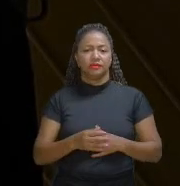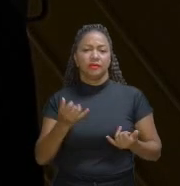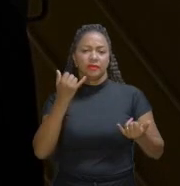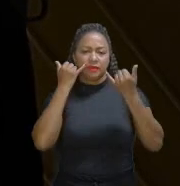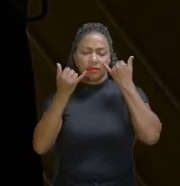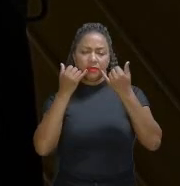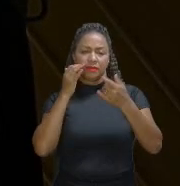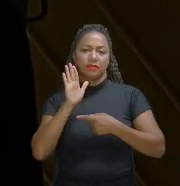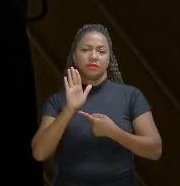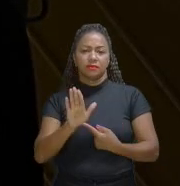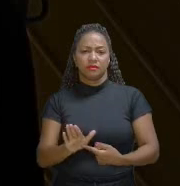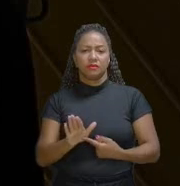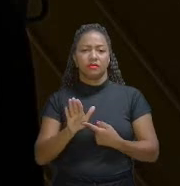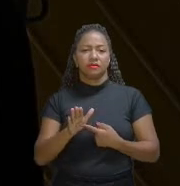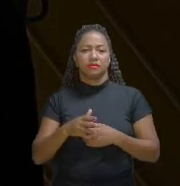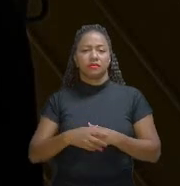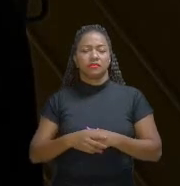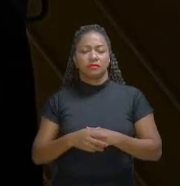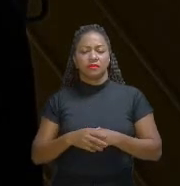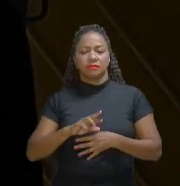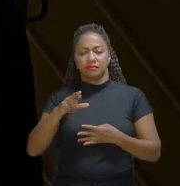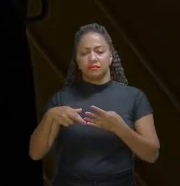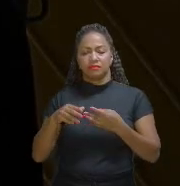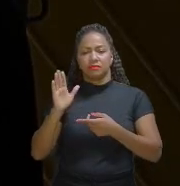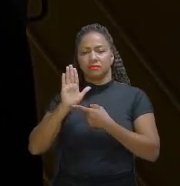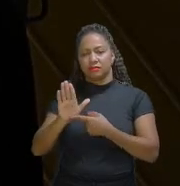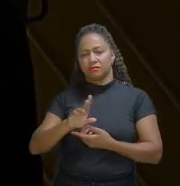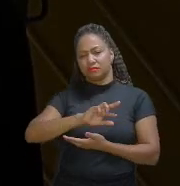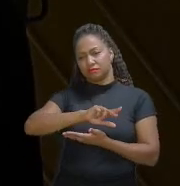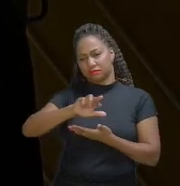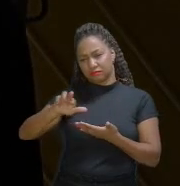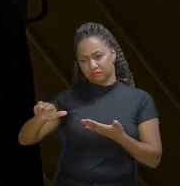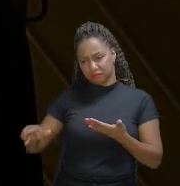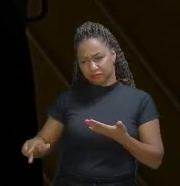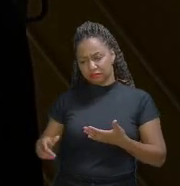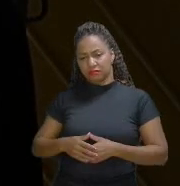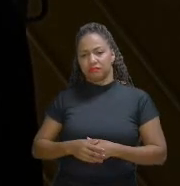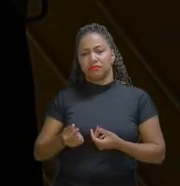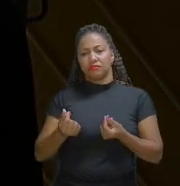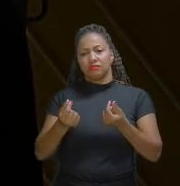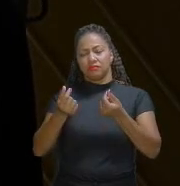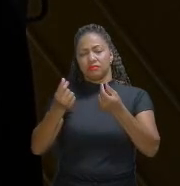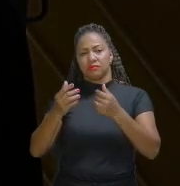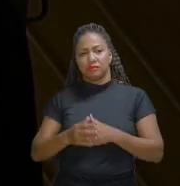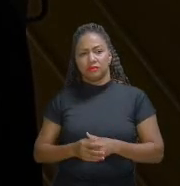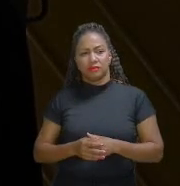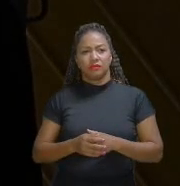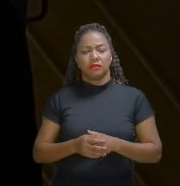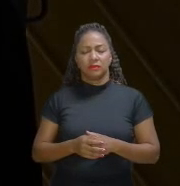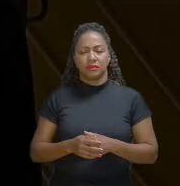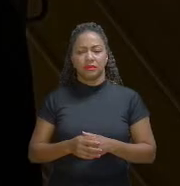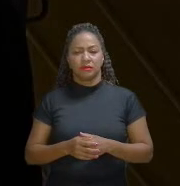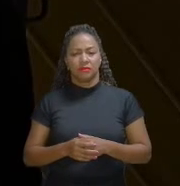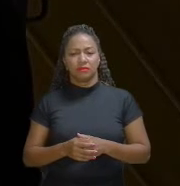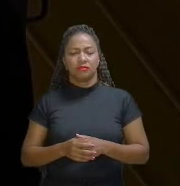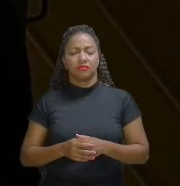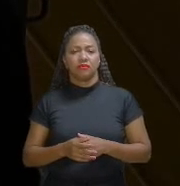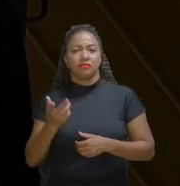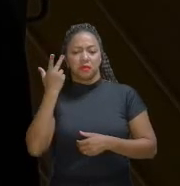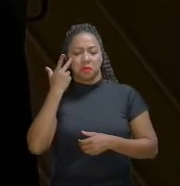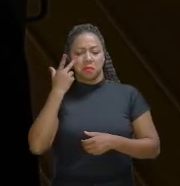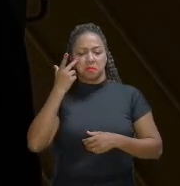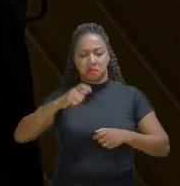informações apresentadas pelos próprios recorrentes revelam variações nas quantias arrecadadas, nos valores despendidos e na natureza